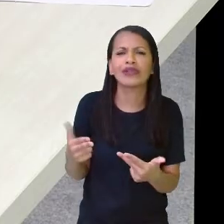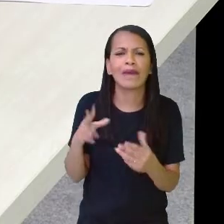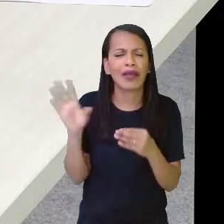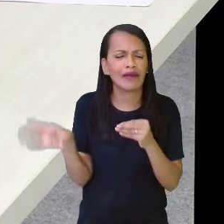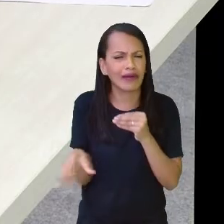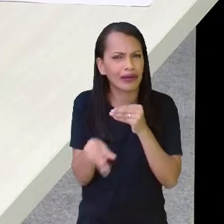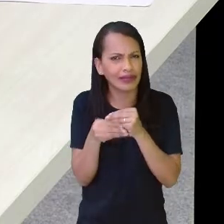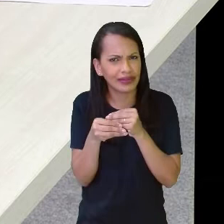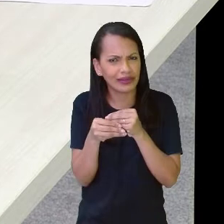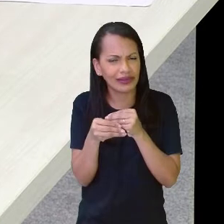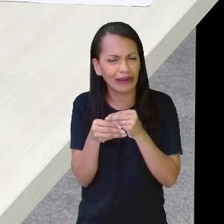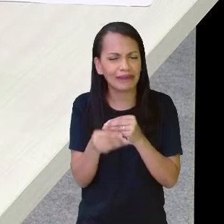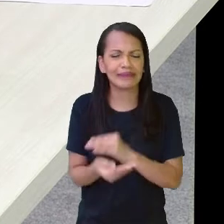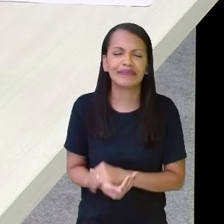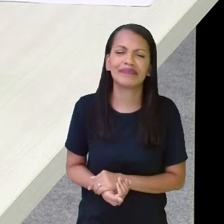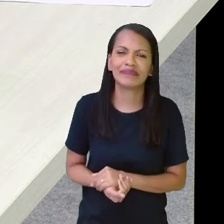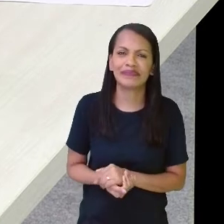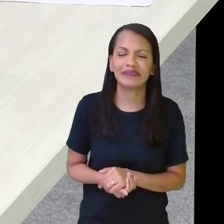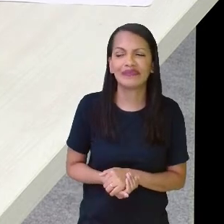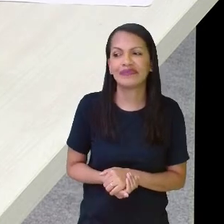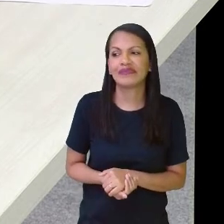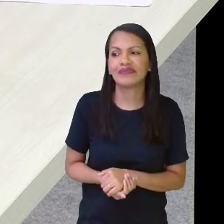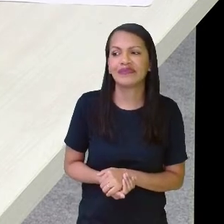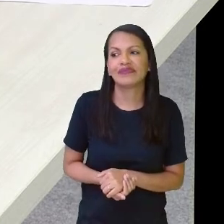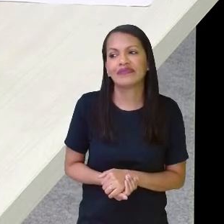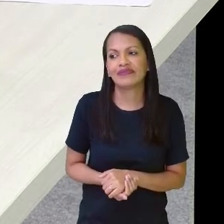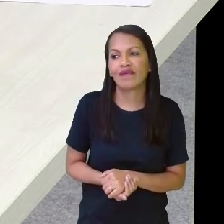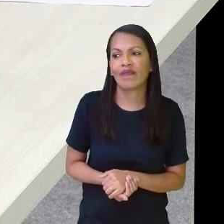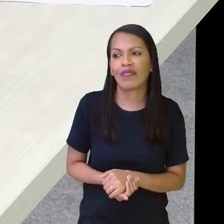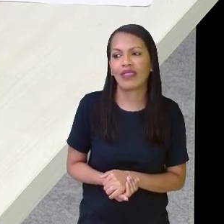eu vou colocar aqui.